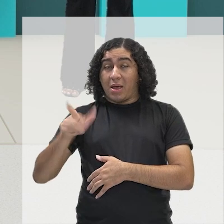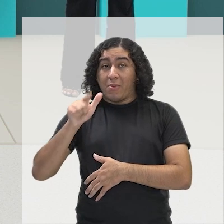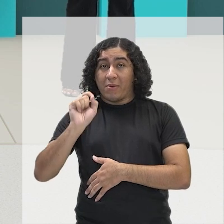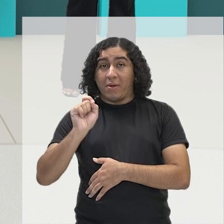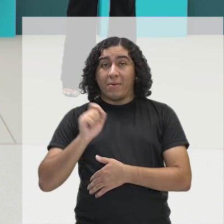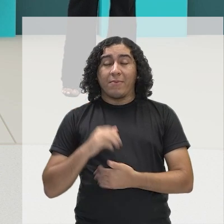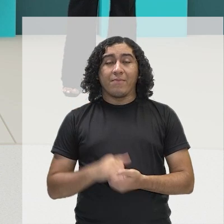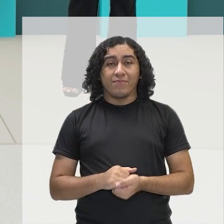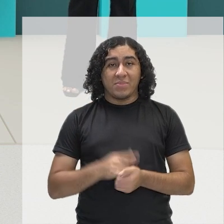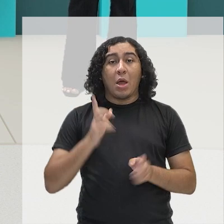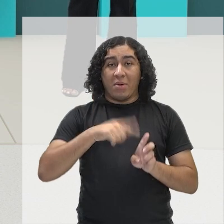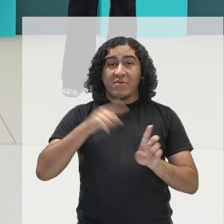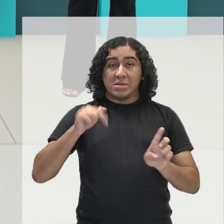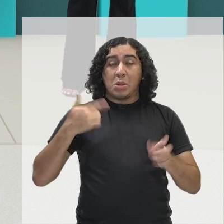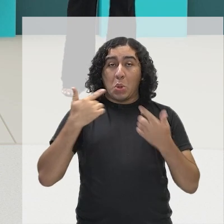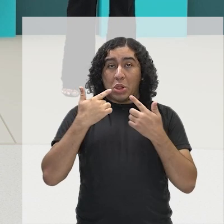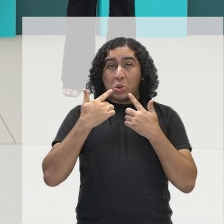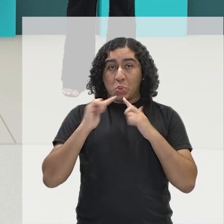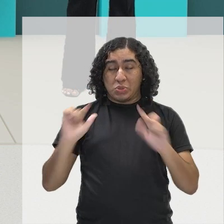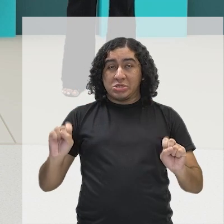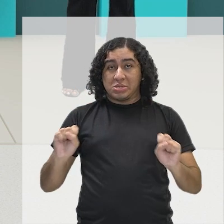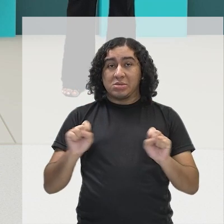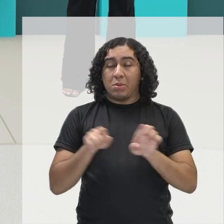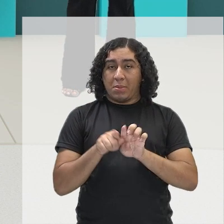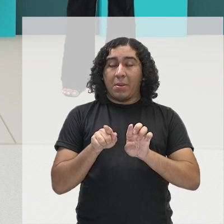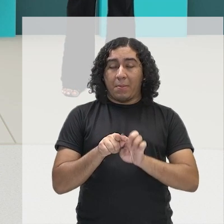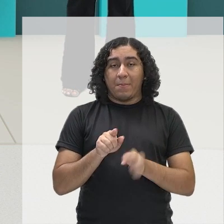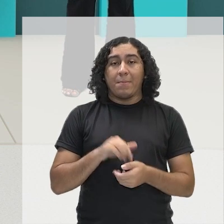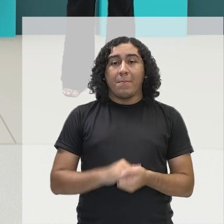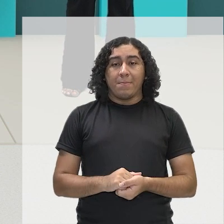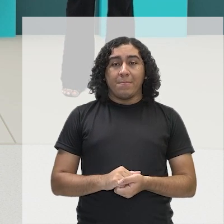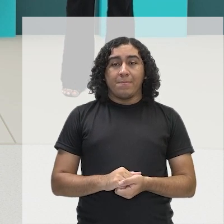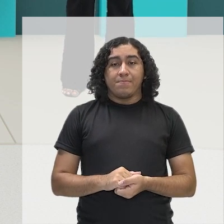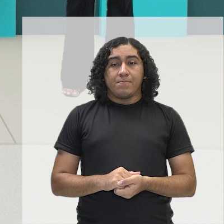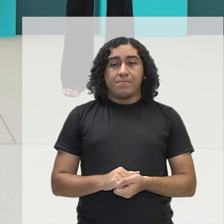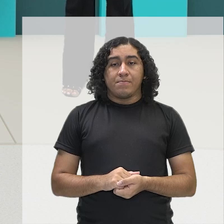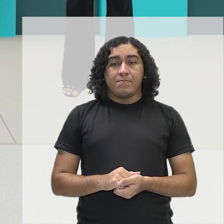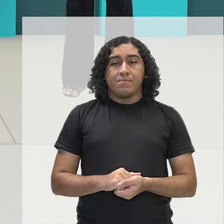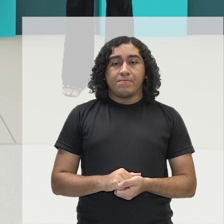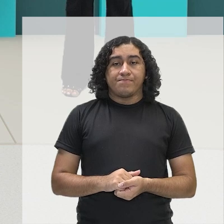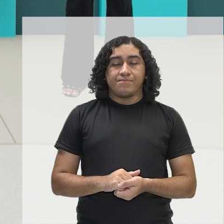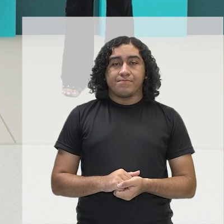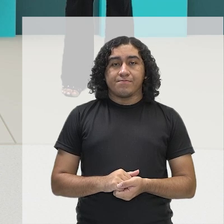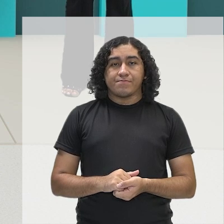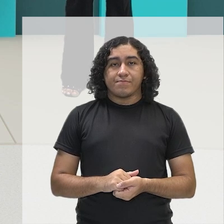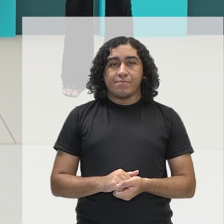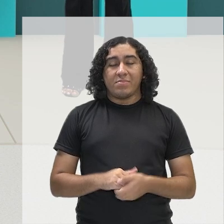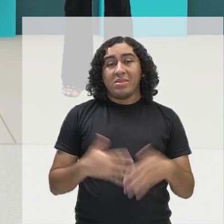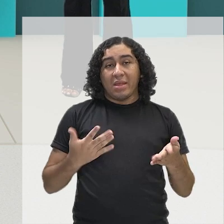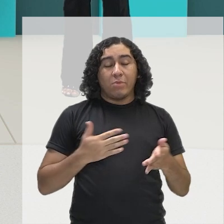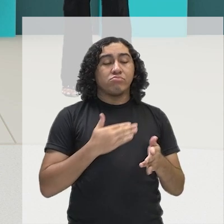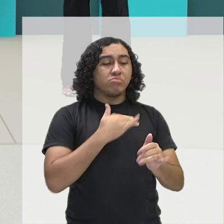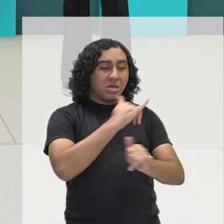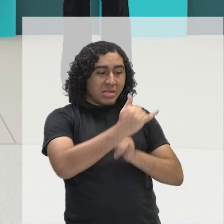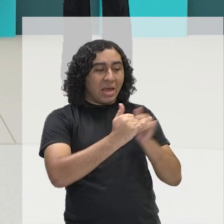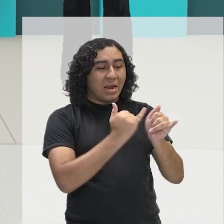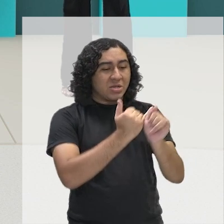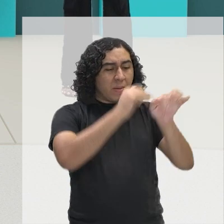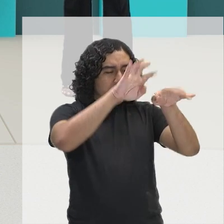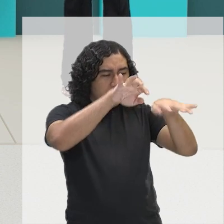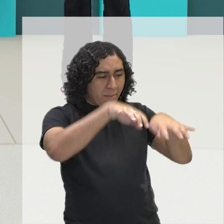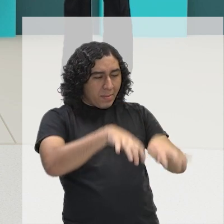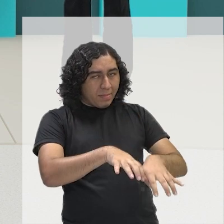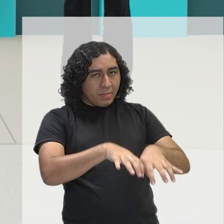considerado uma variação linguística. E é claro que eu não posso escrever como eu escrevo na internet,